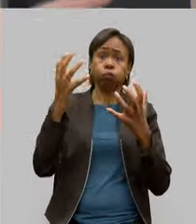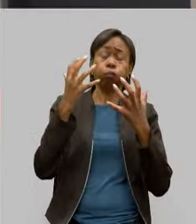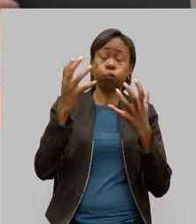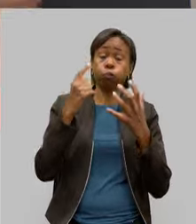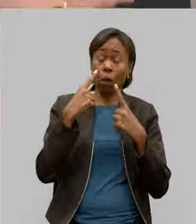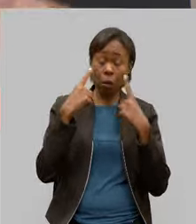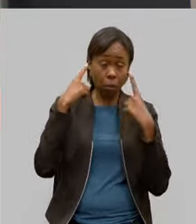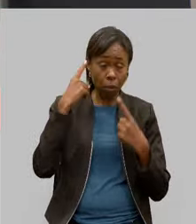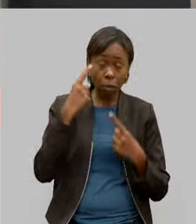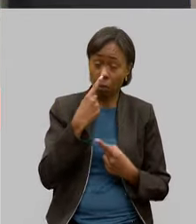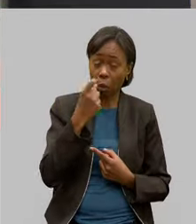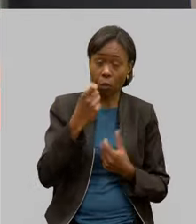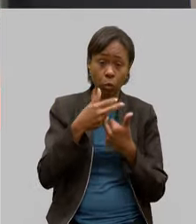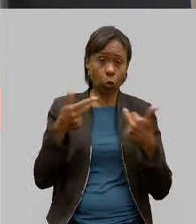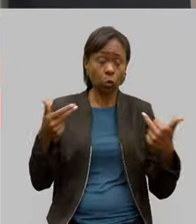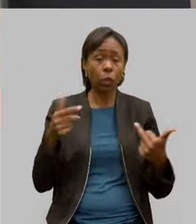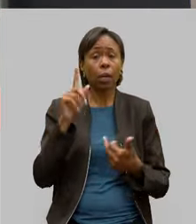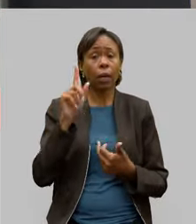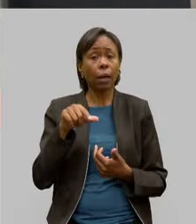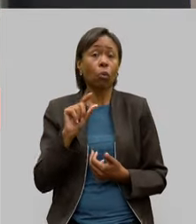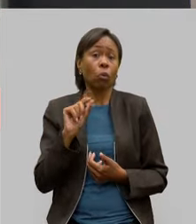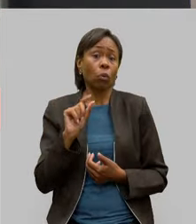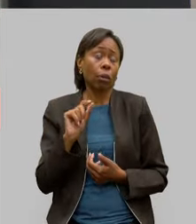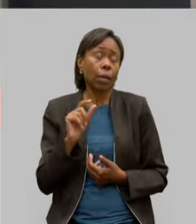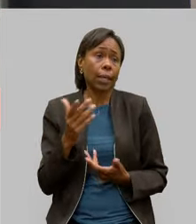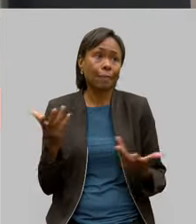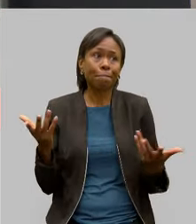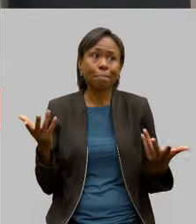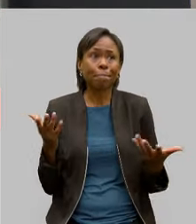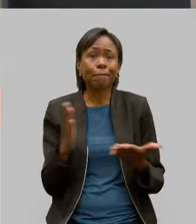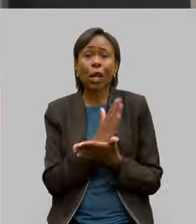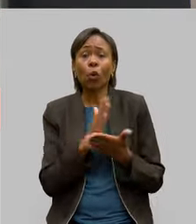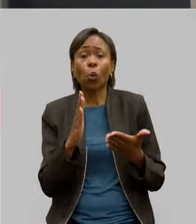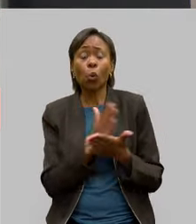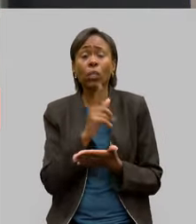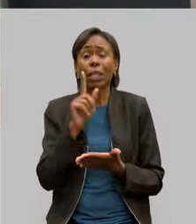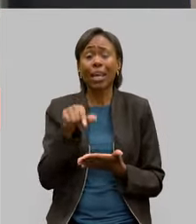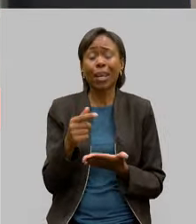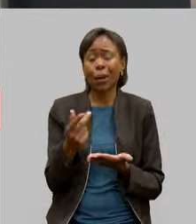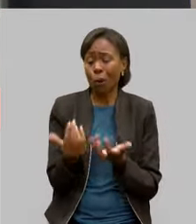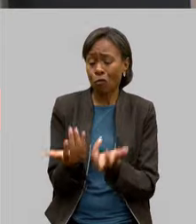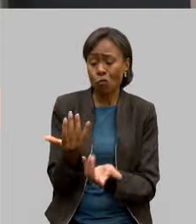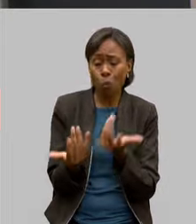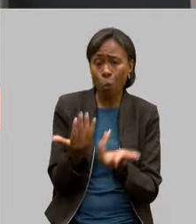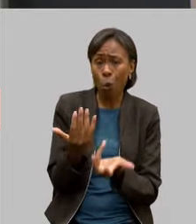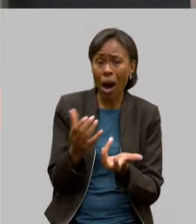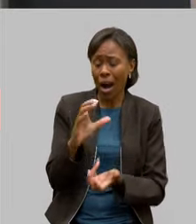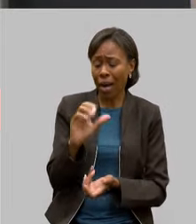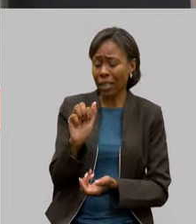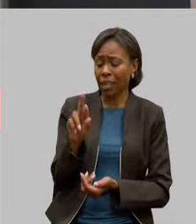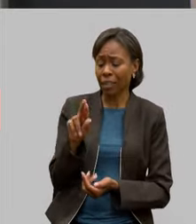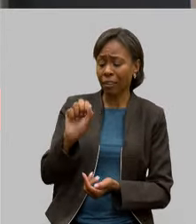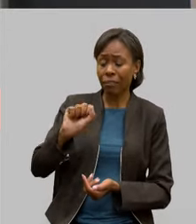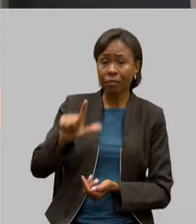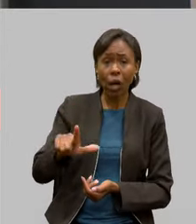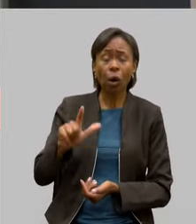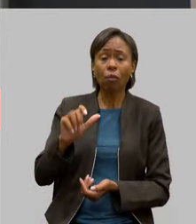Ramp crit aí que hoje foi dito que é carbono negativo que segura e é compostável depois né biodegradável